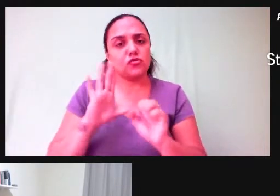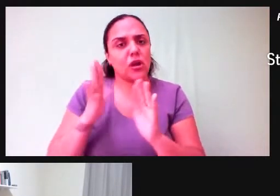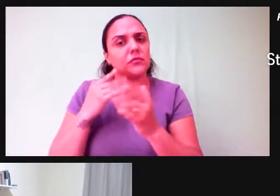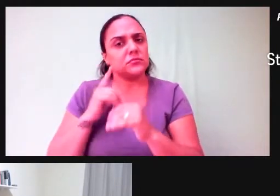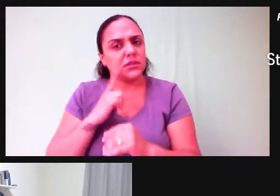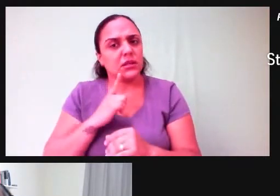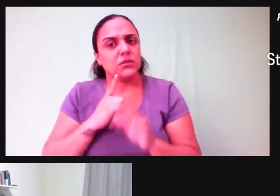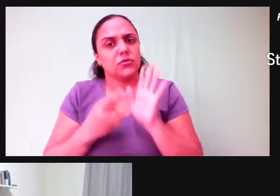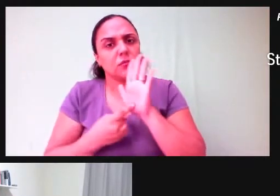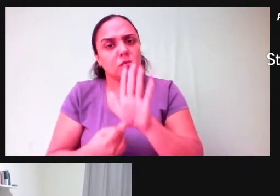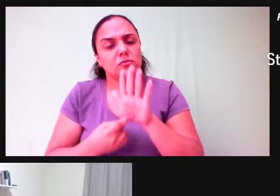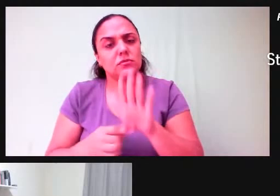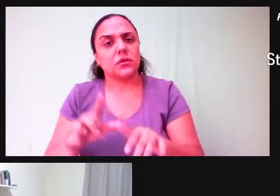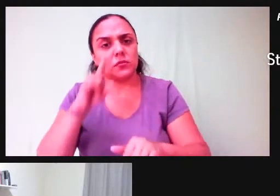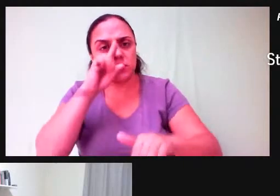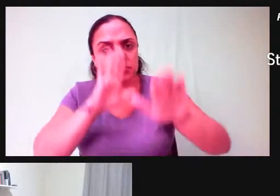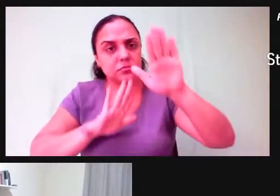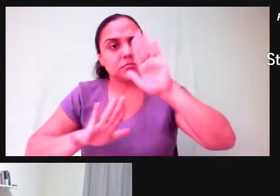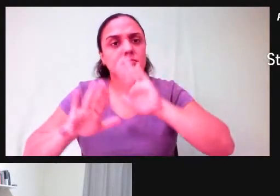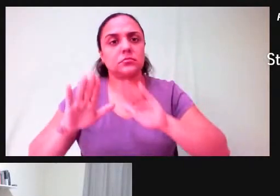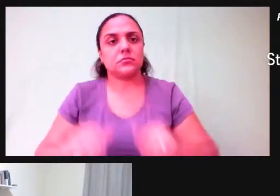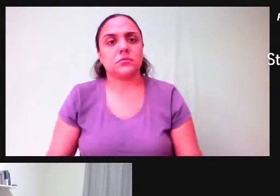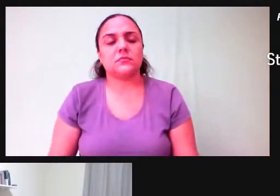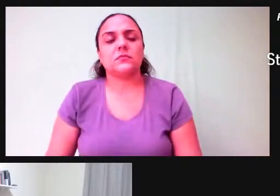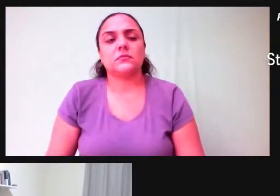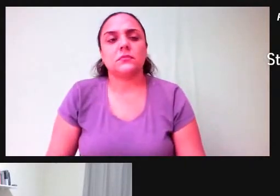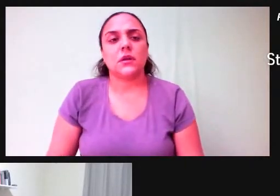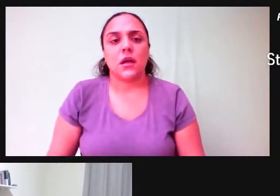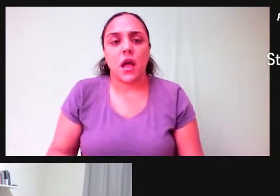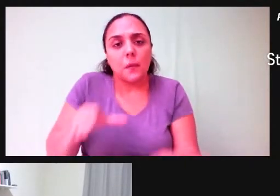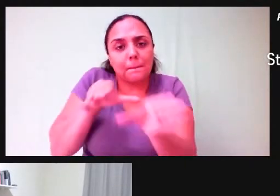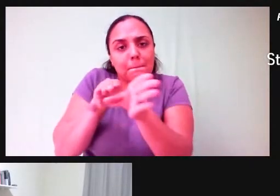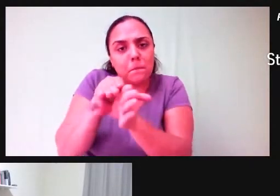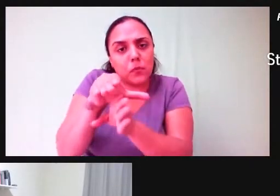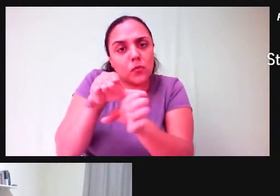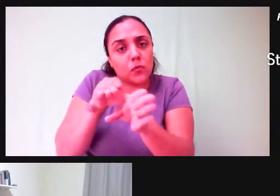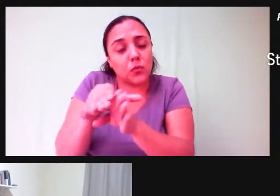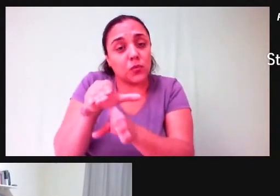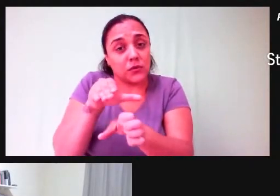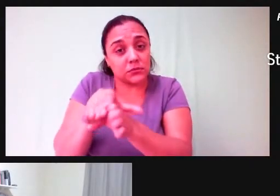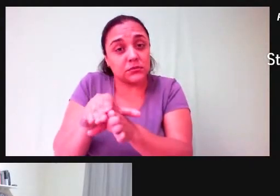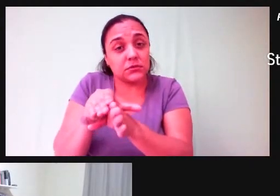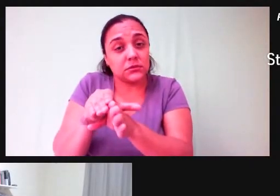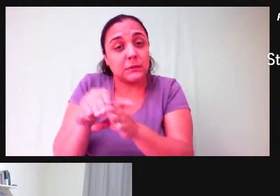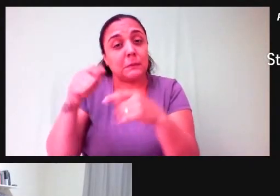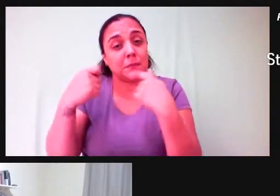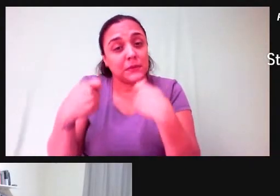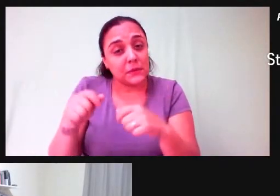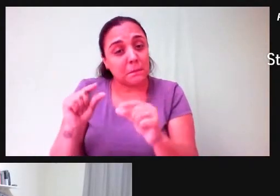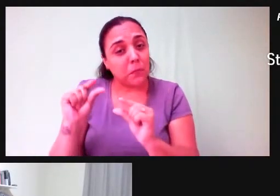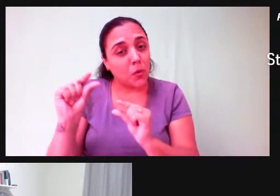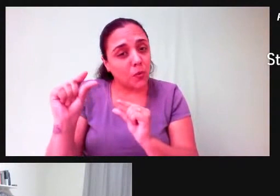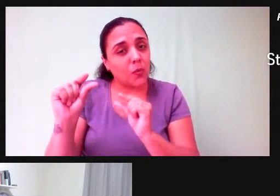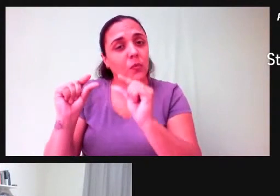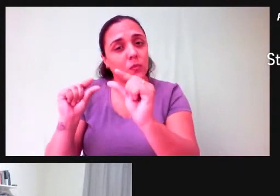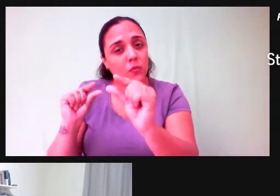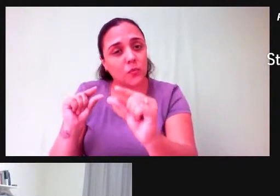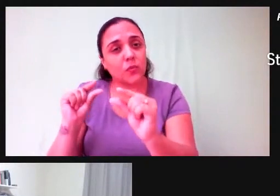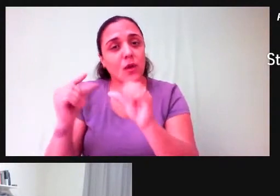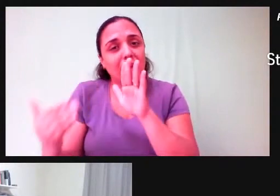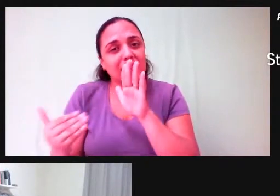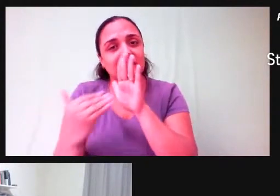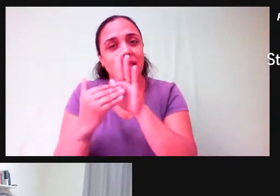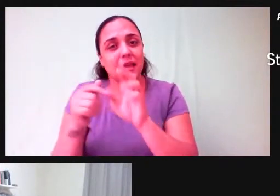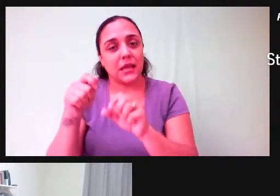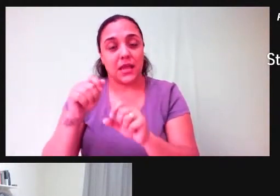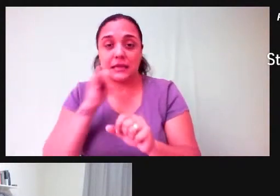estudos apontando isso. Então, a orientação ainda é que essa suplementação ela seja feita até os 3